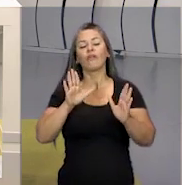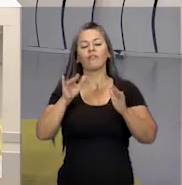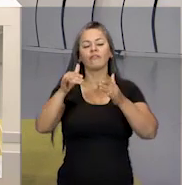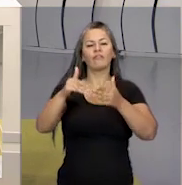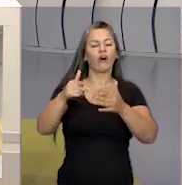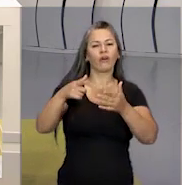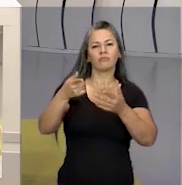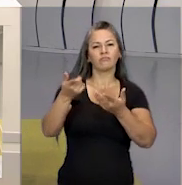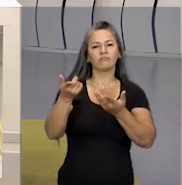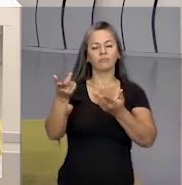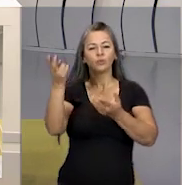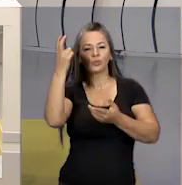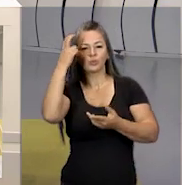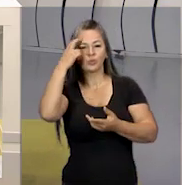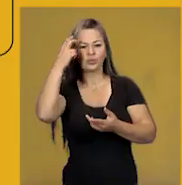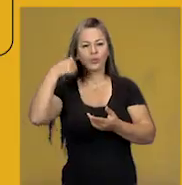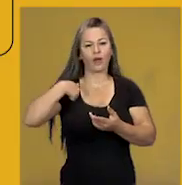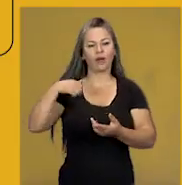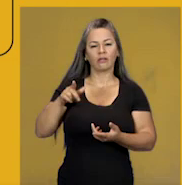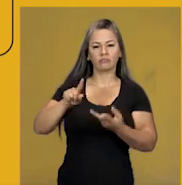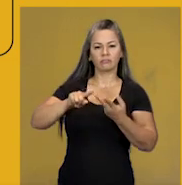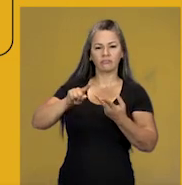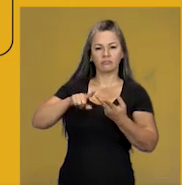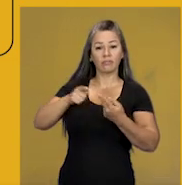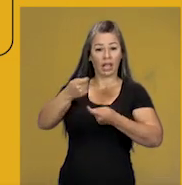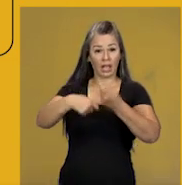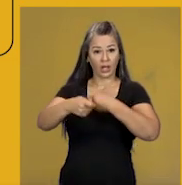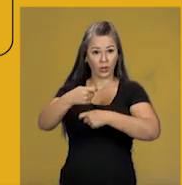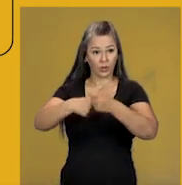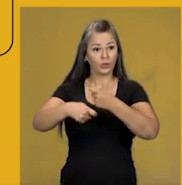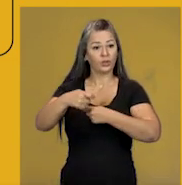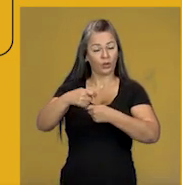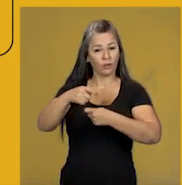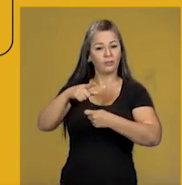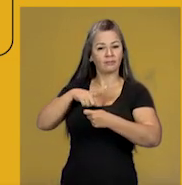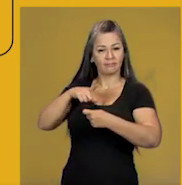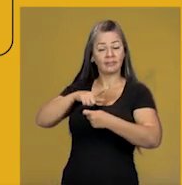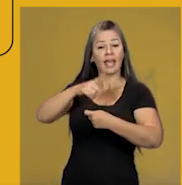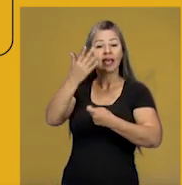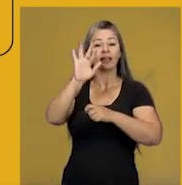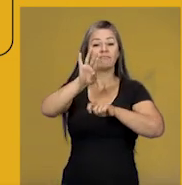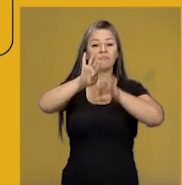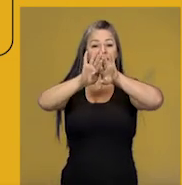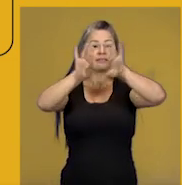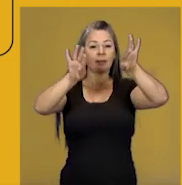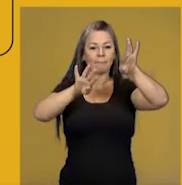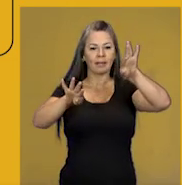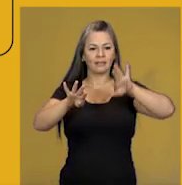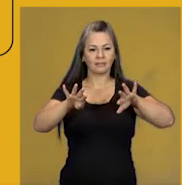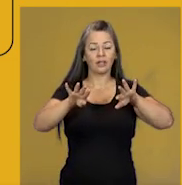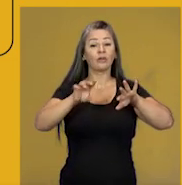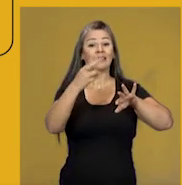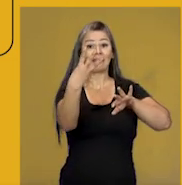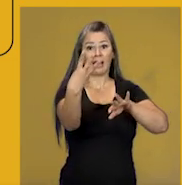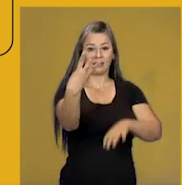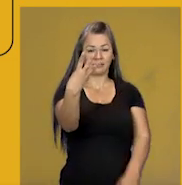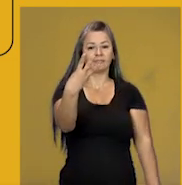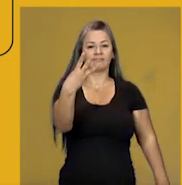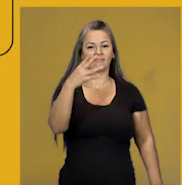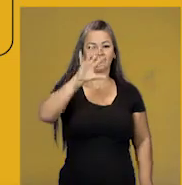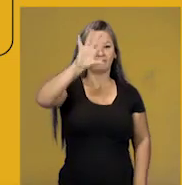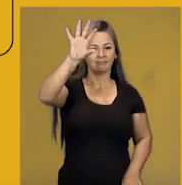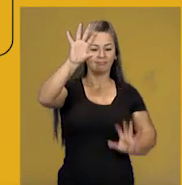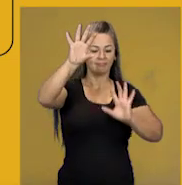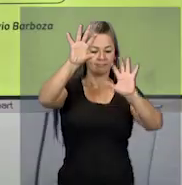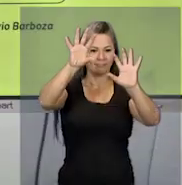relação ao Brasil. E uma delas é essas regiões geoeconômicas, ok? Que são aquelas 3 grandes regiões. Então, nós vamos falar